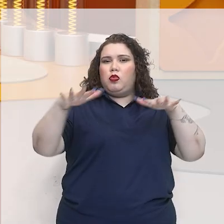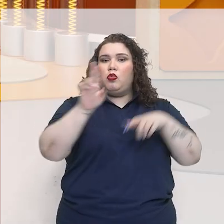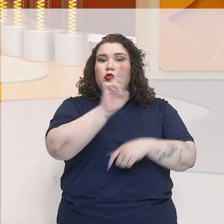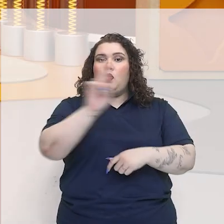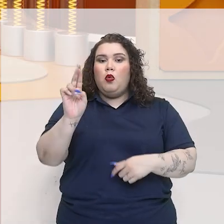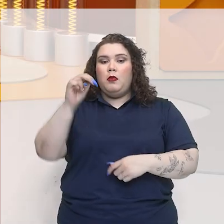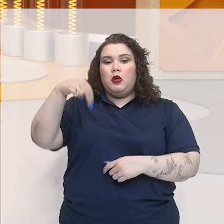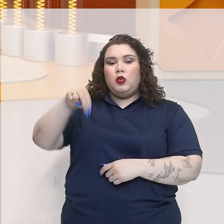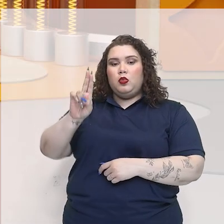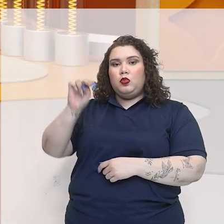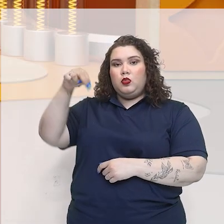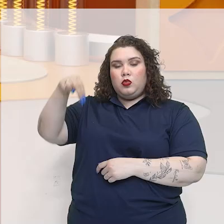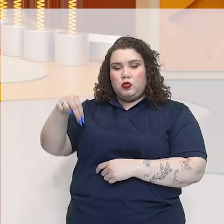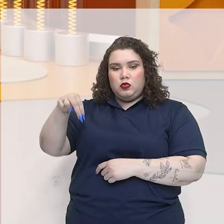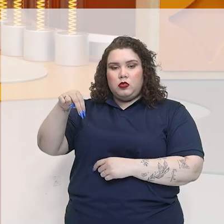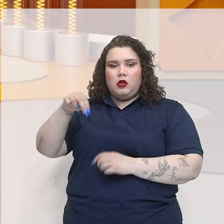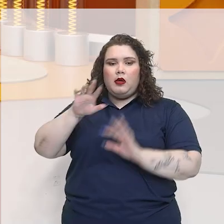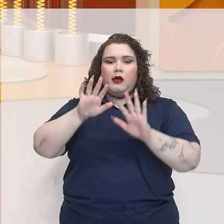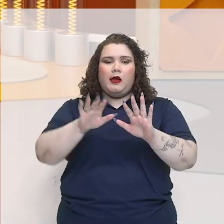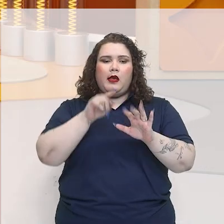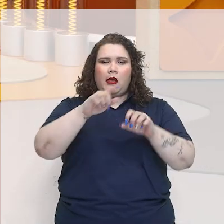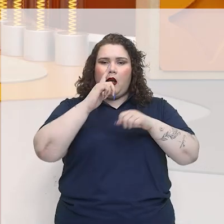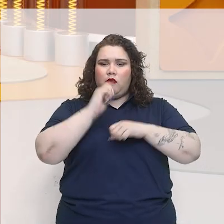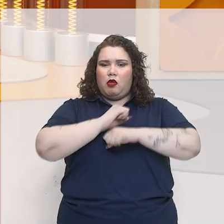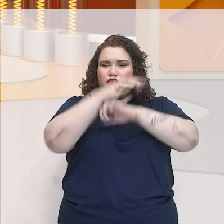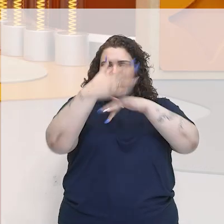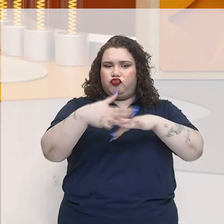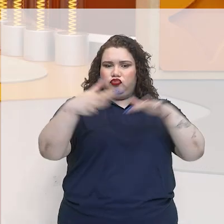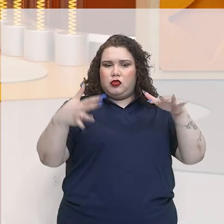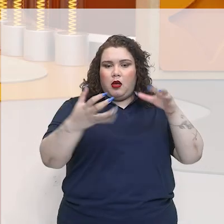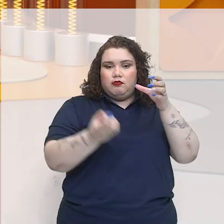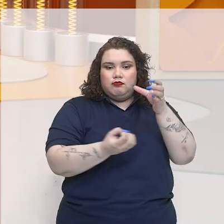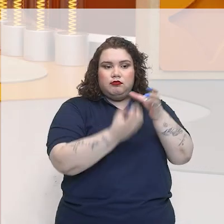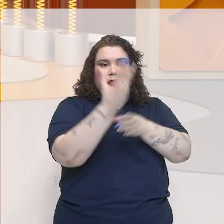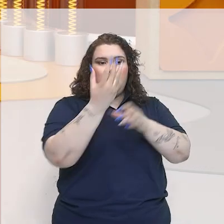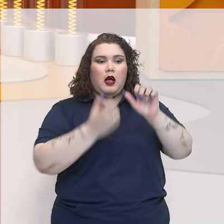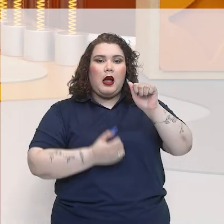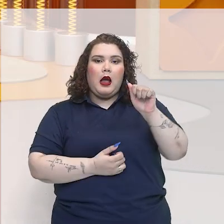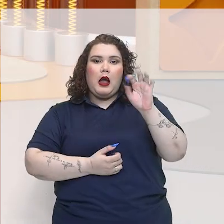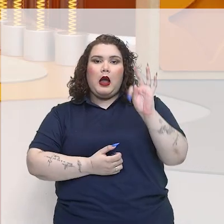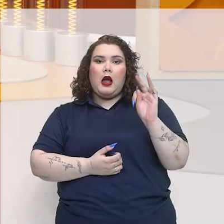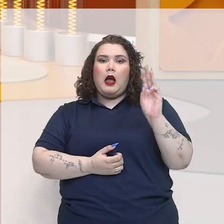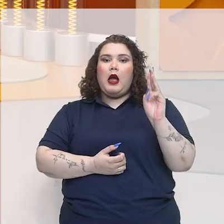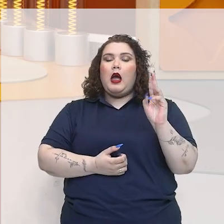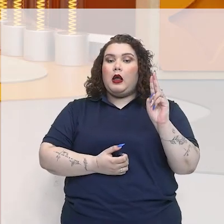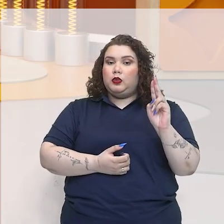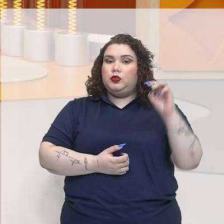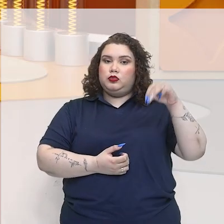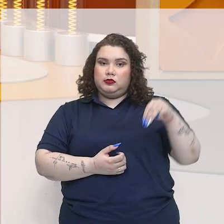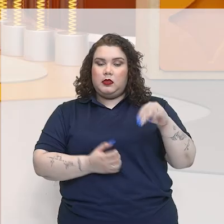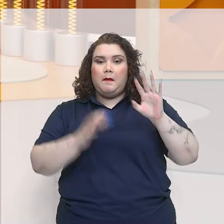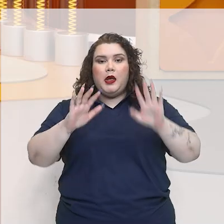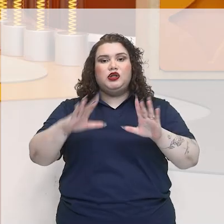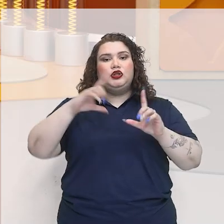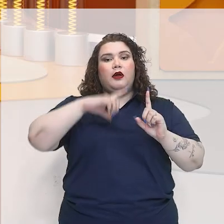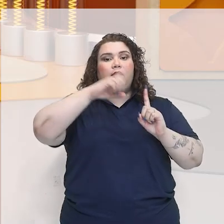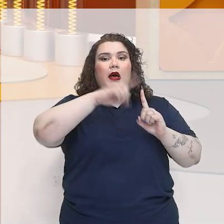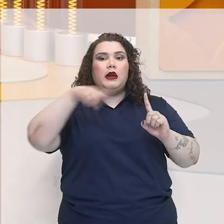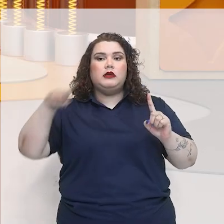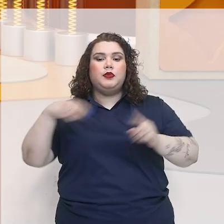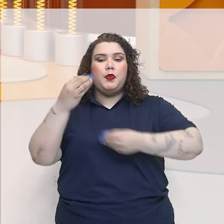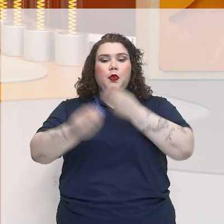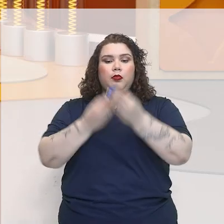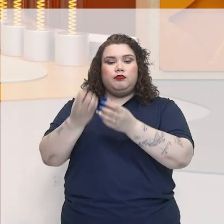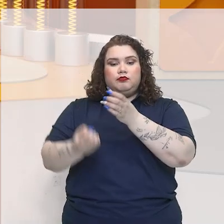Desse oceano surgiu Atum. A forma como ele surgiu varia então de um mito para o outro, que imediatamente